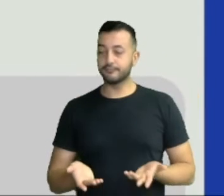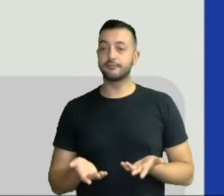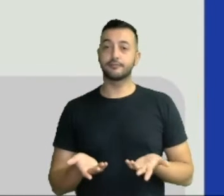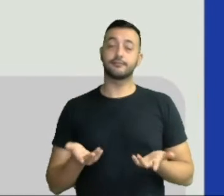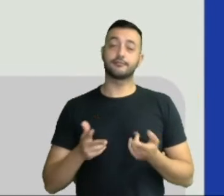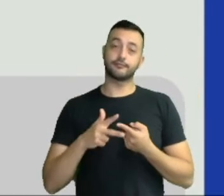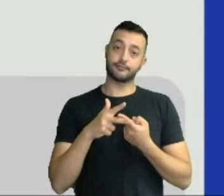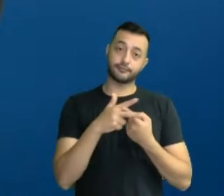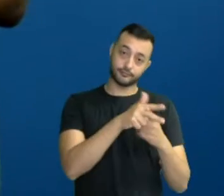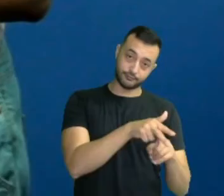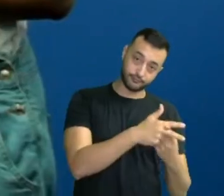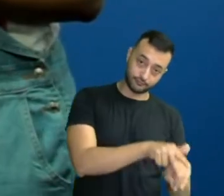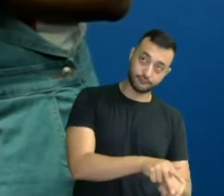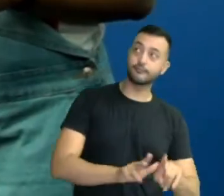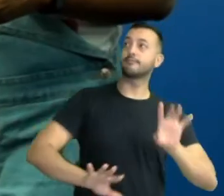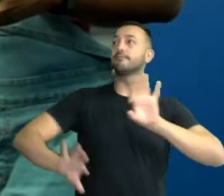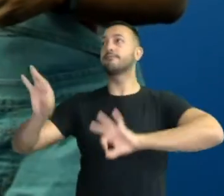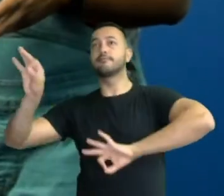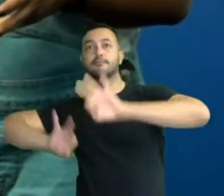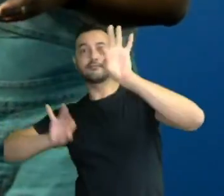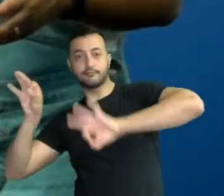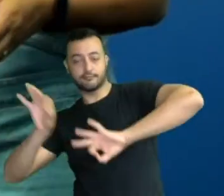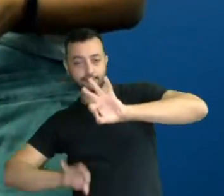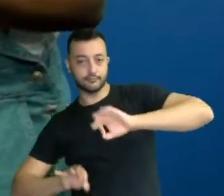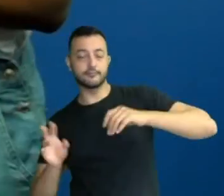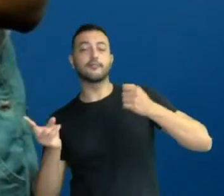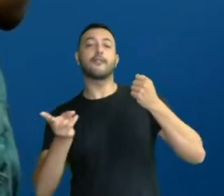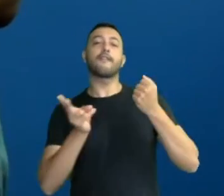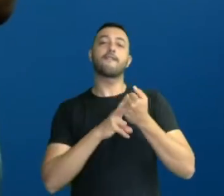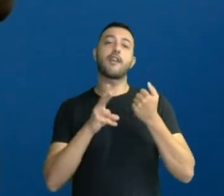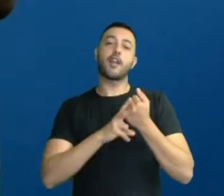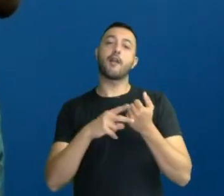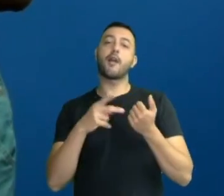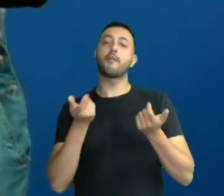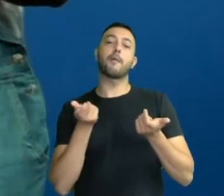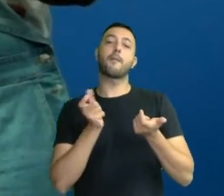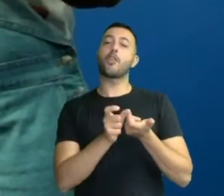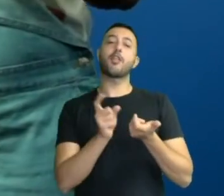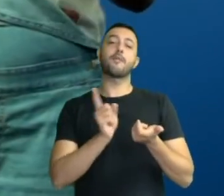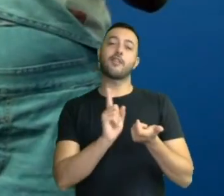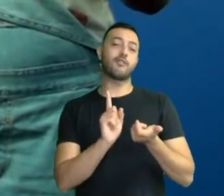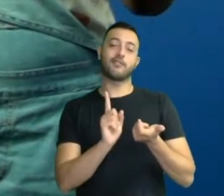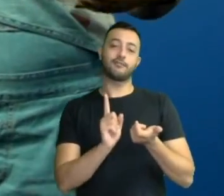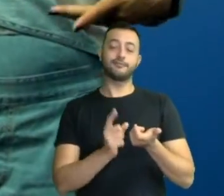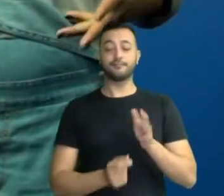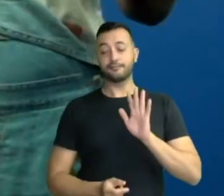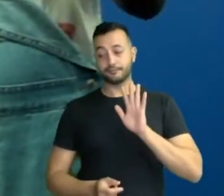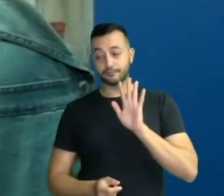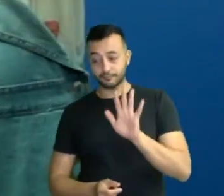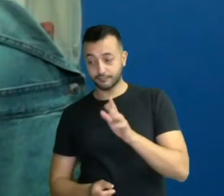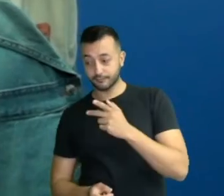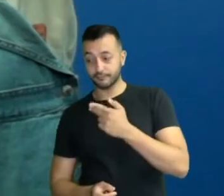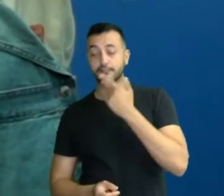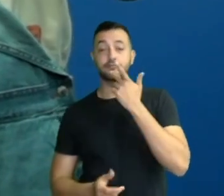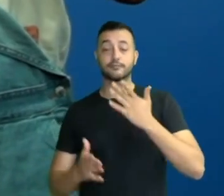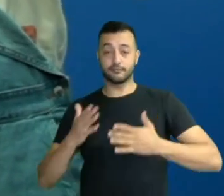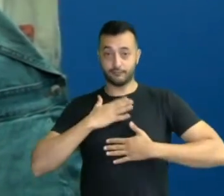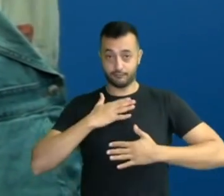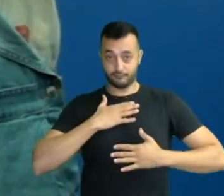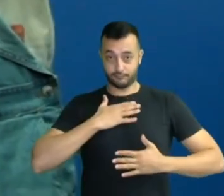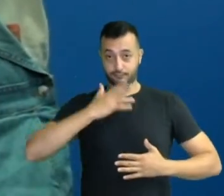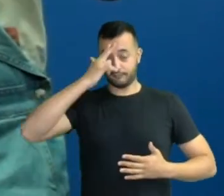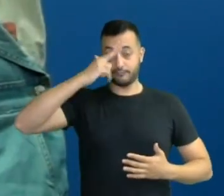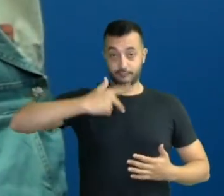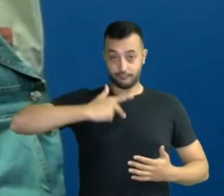de consertar e arrumar, a gente usa o verbo na sua forma não pronominal. Quando a gente fala em nos arrumar,